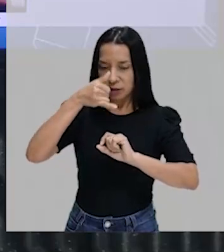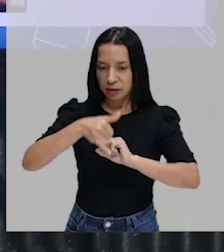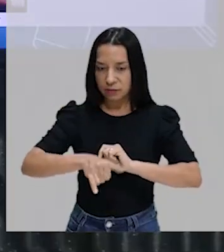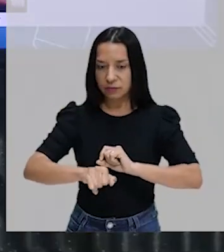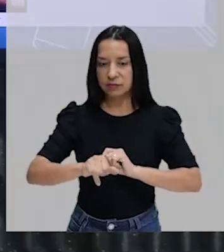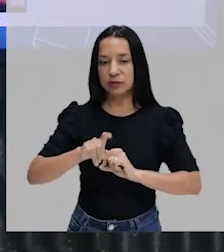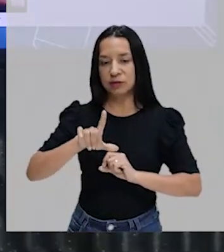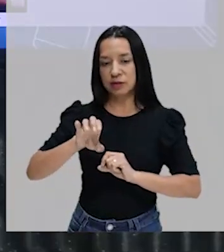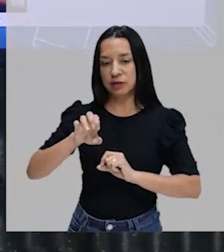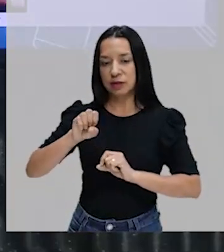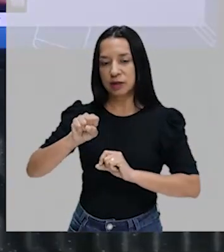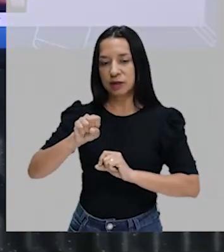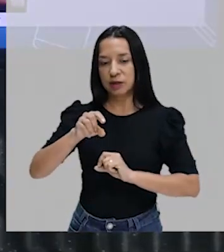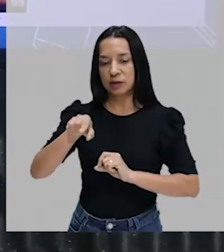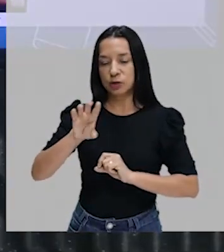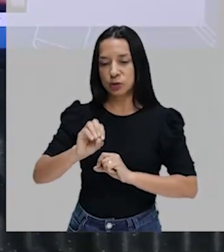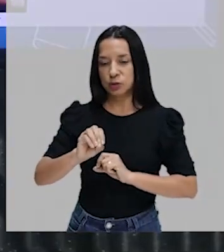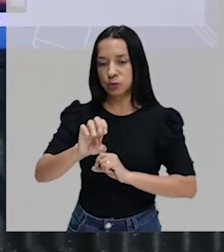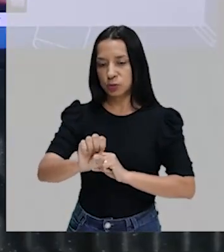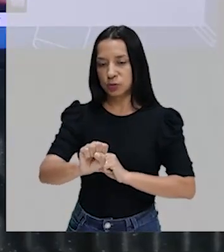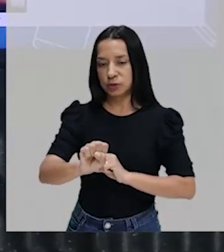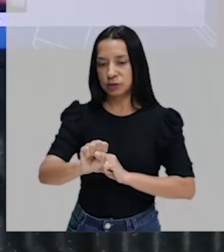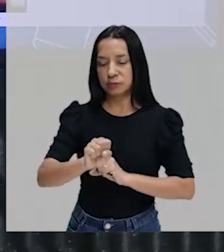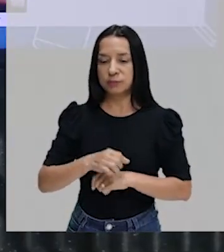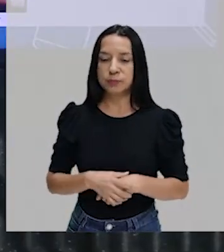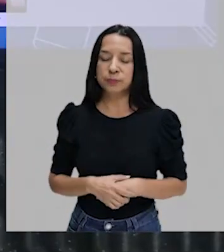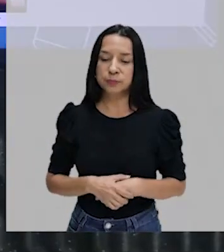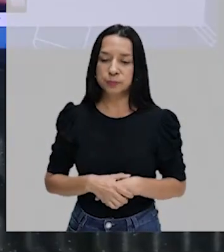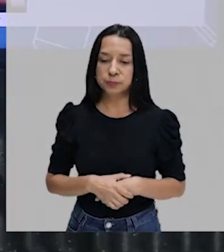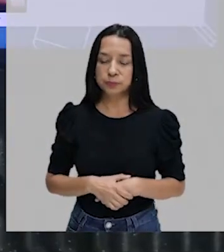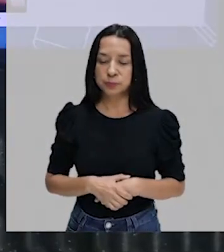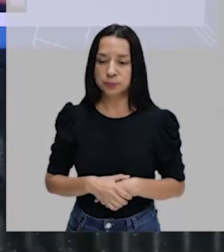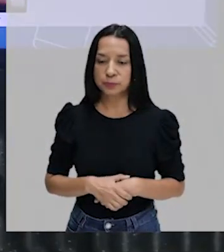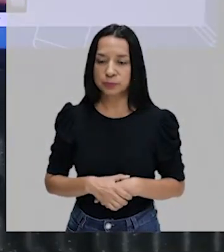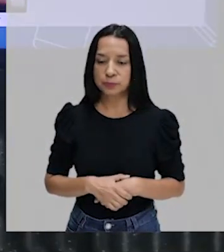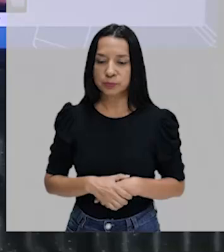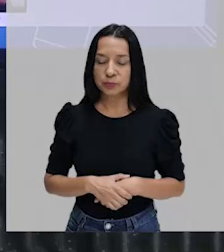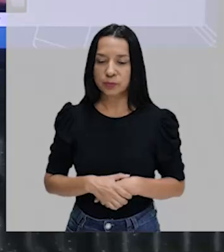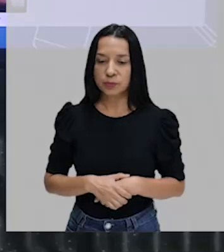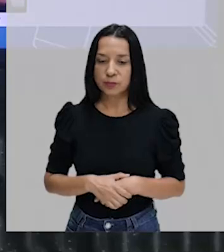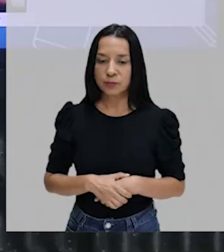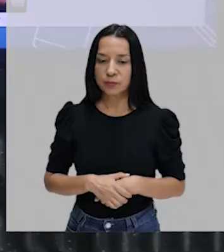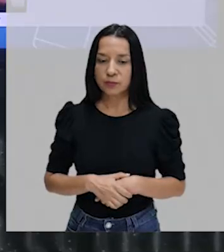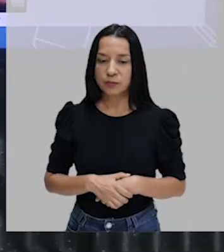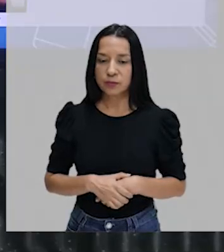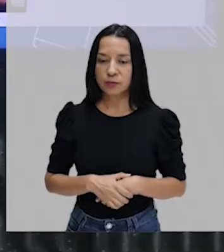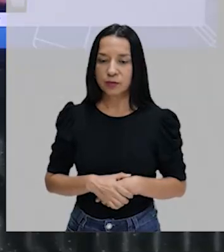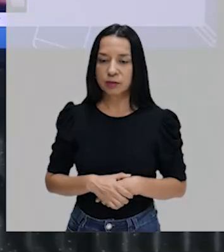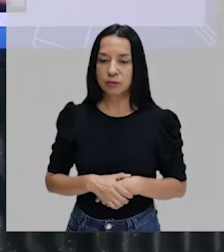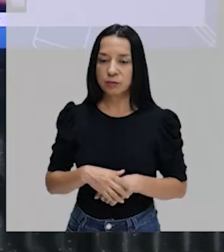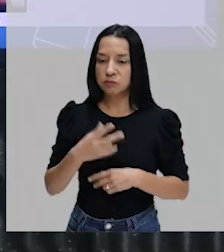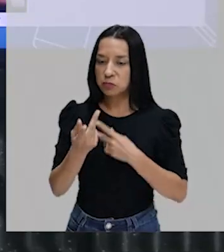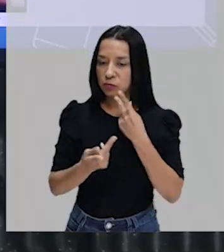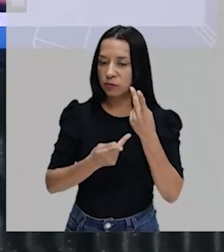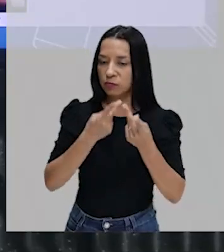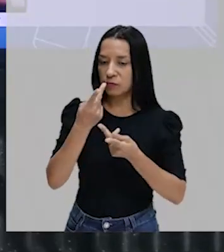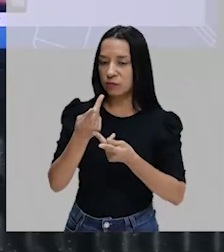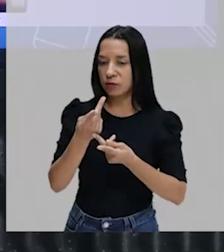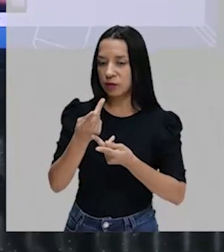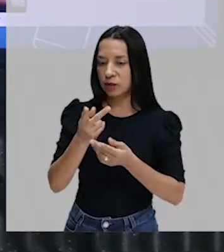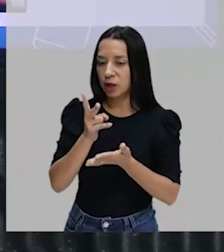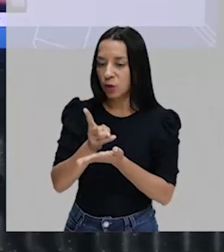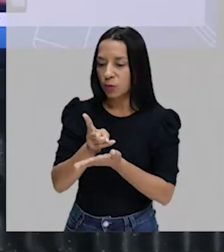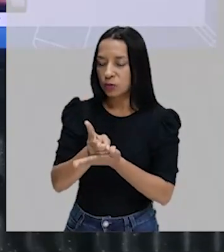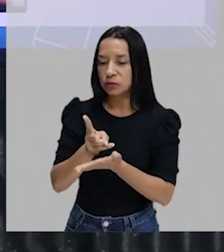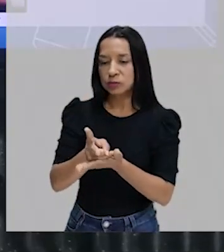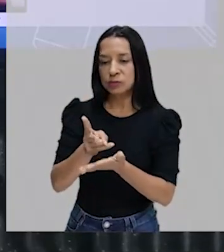comprometam a continuidade dos exercícios. Bem aqui, ó, quando eu falo em continuidade, daqui a pouco nós iremos